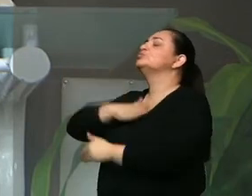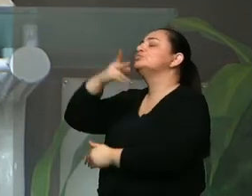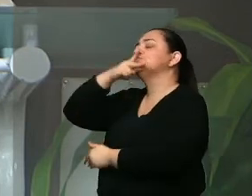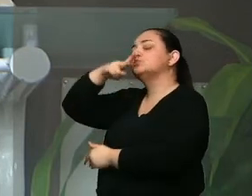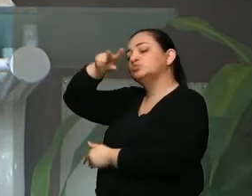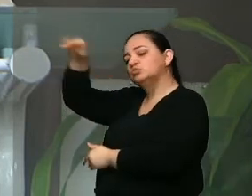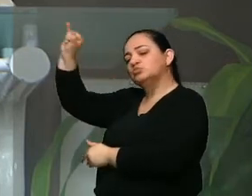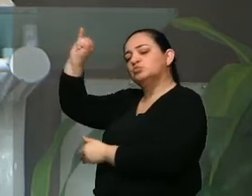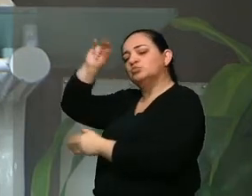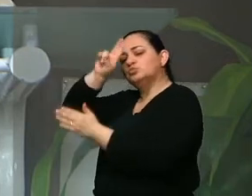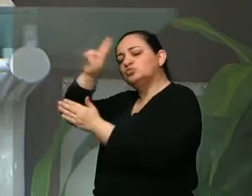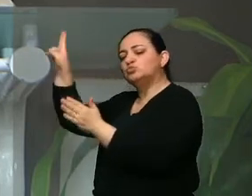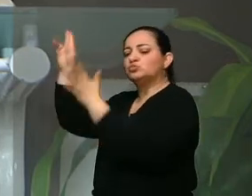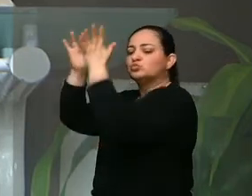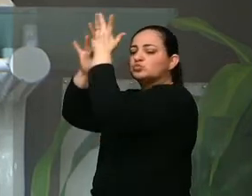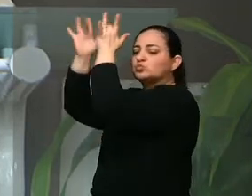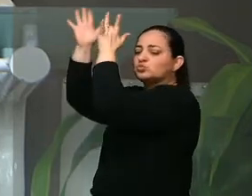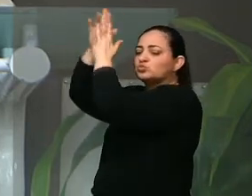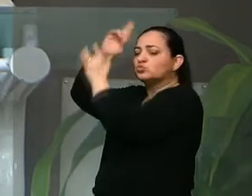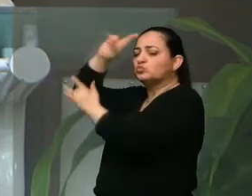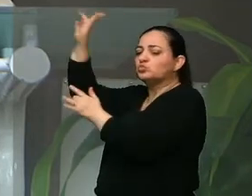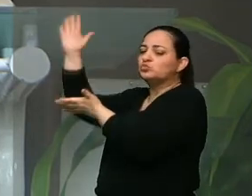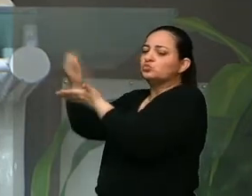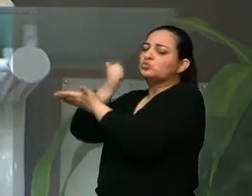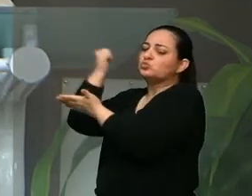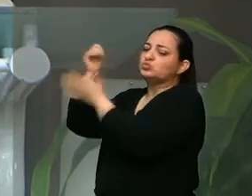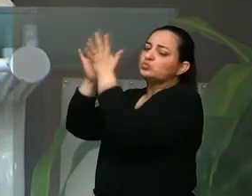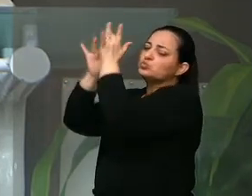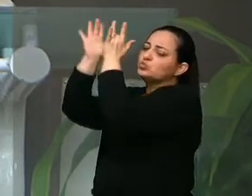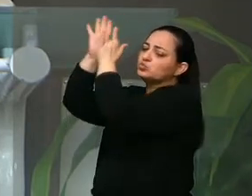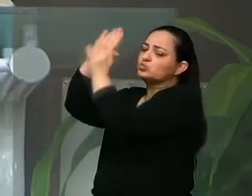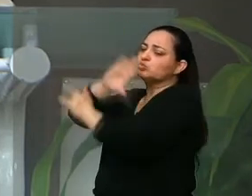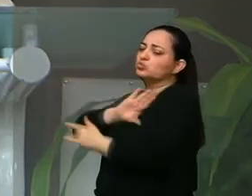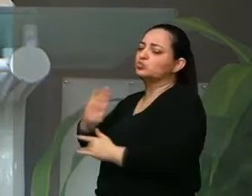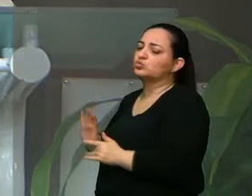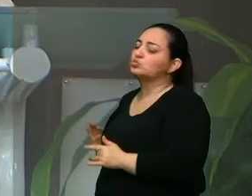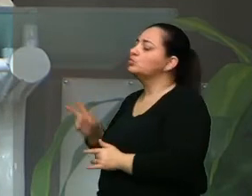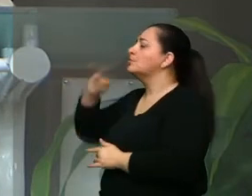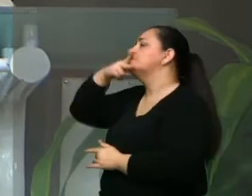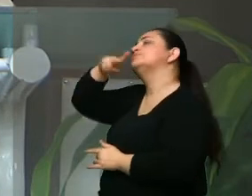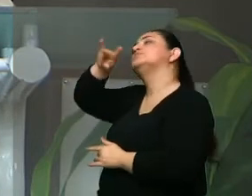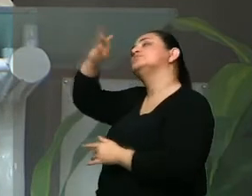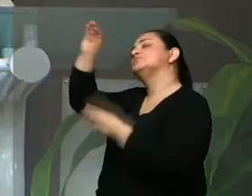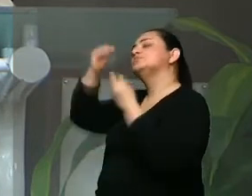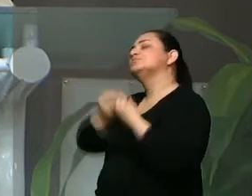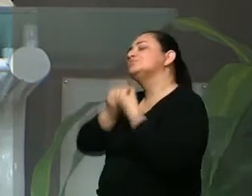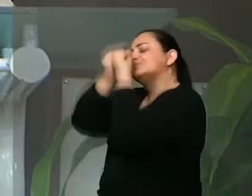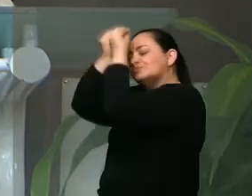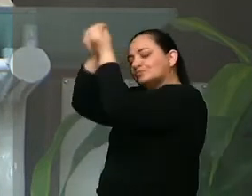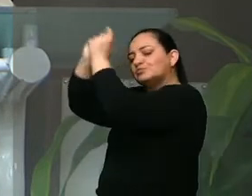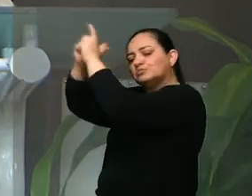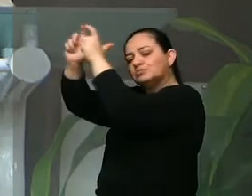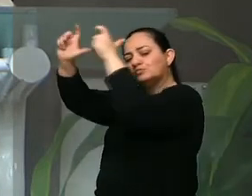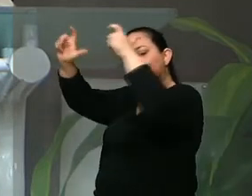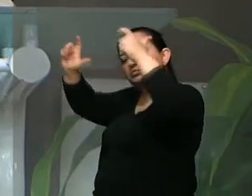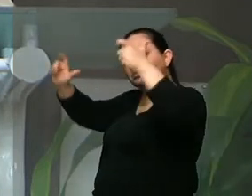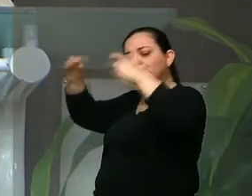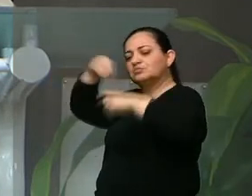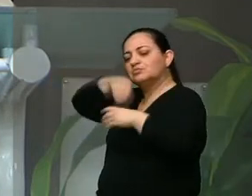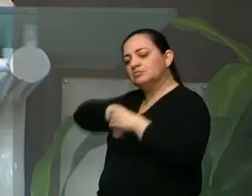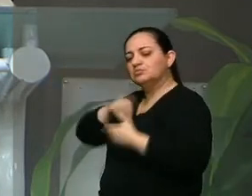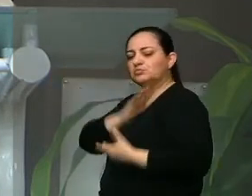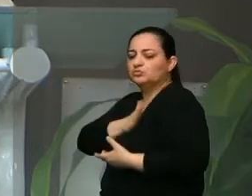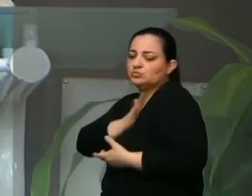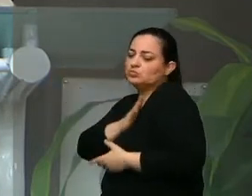em nome do senhor e salvador jesus cristo pai tomaz da palavra e amplia em nossos corações